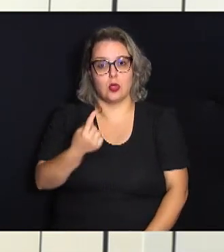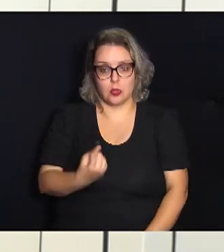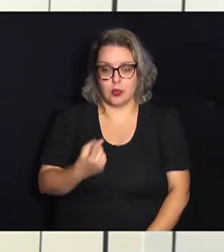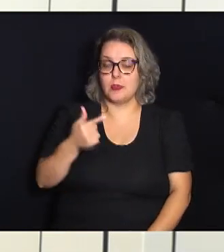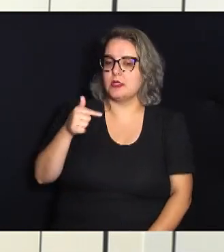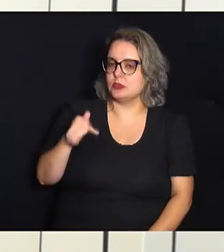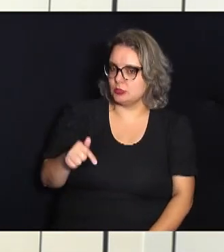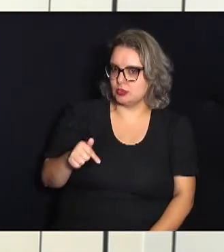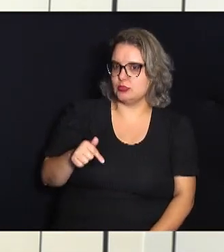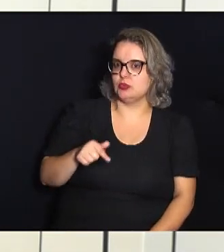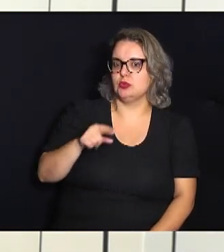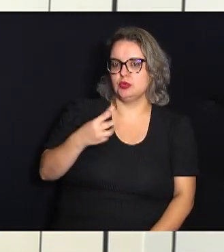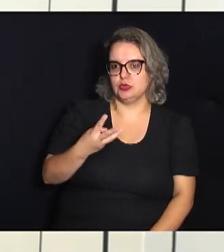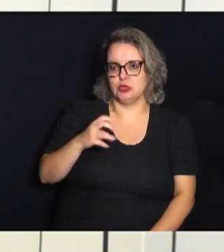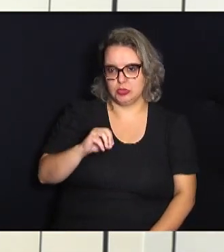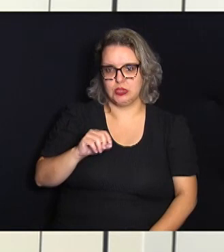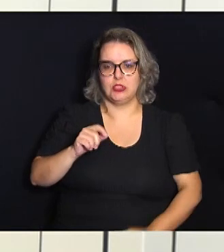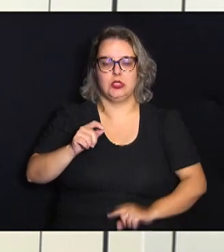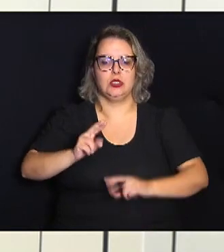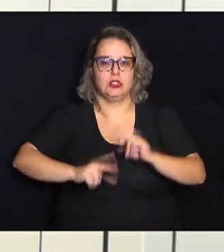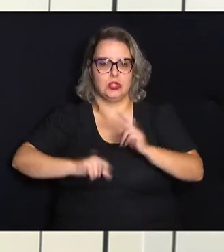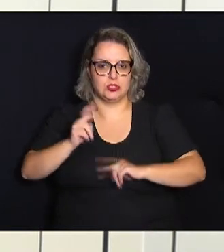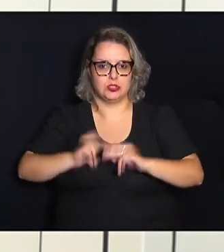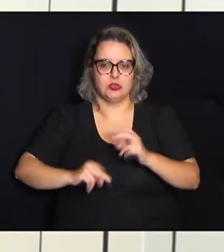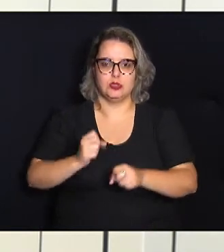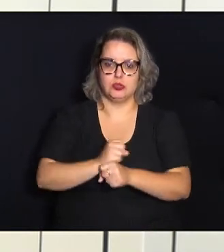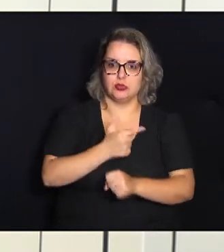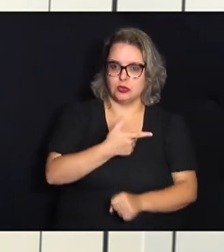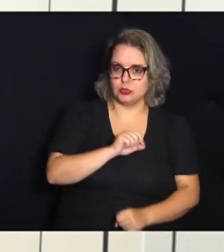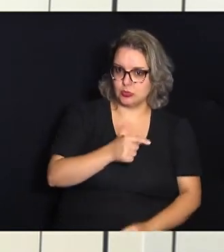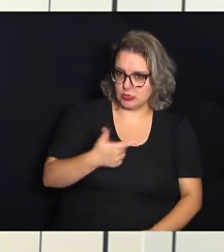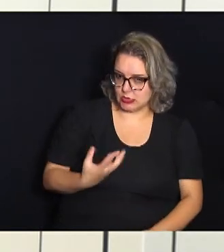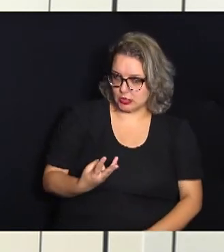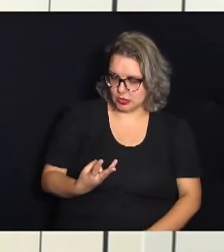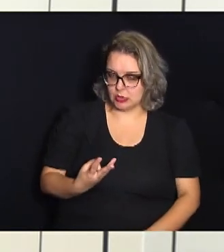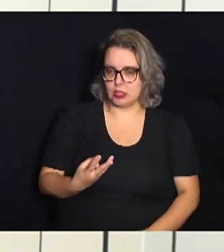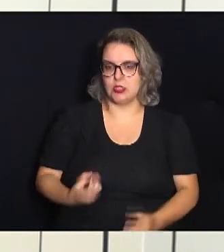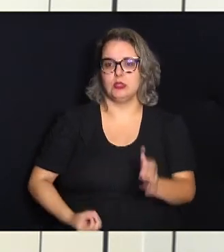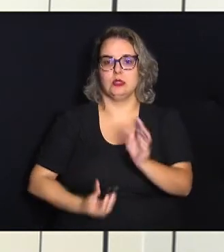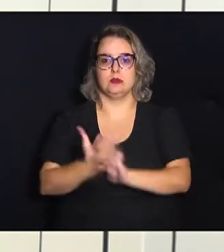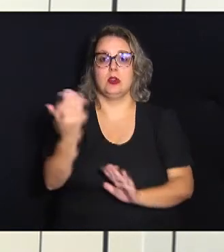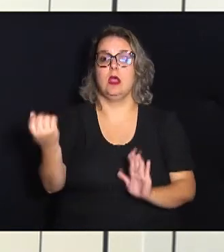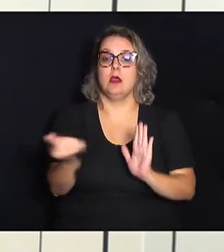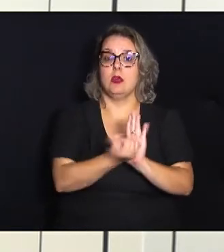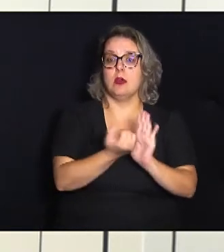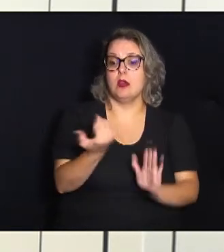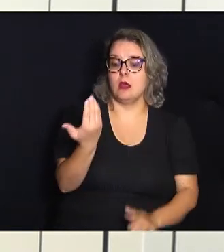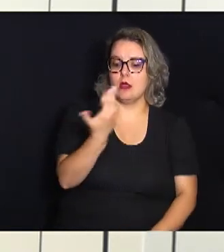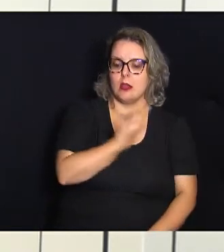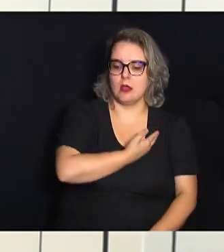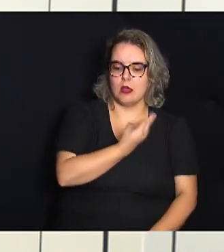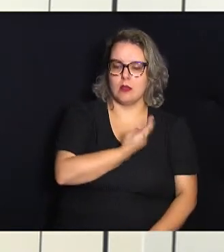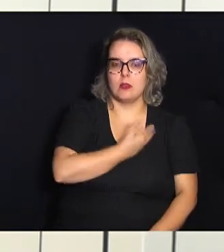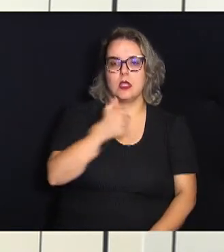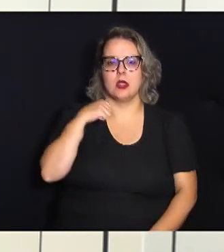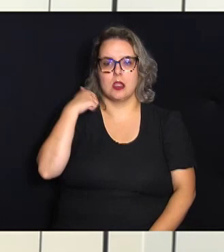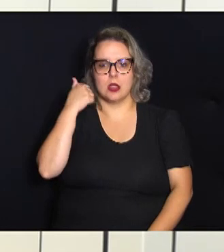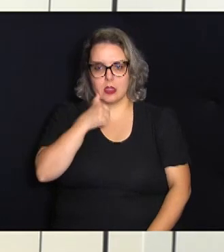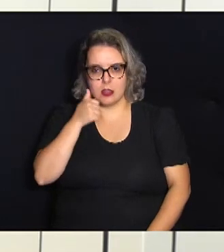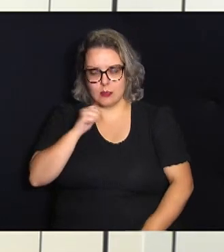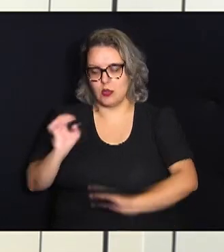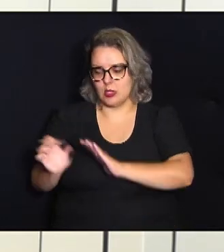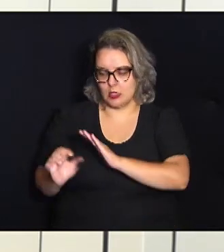16.417, de 30 de junho de 2023, que institui o selo Empresa Amiga da Mulher. A alteração determina que